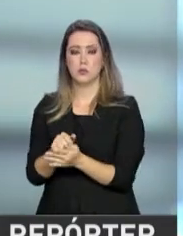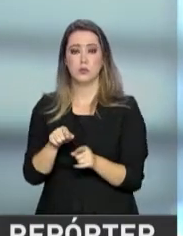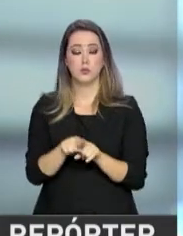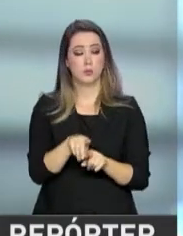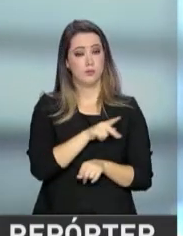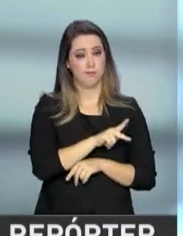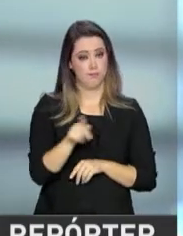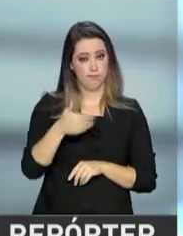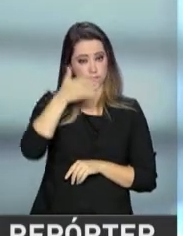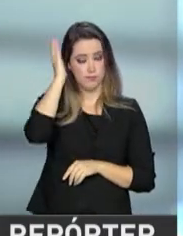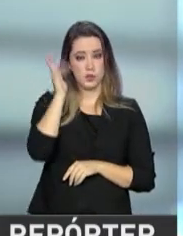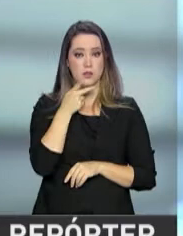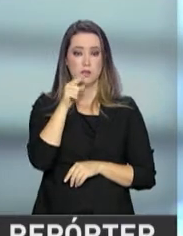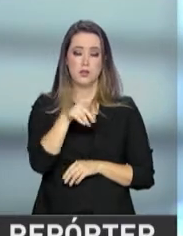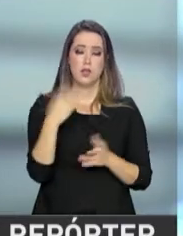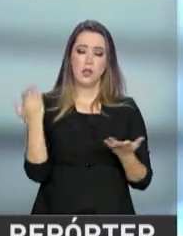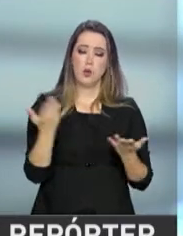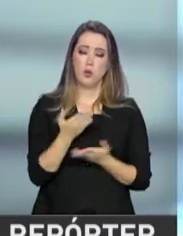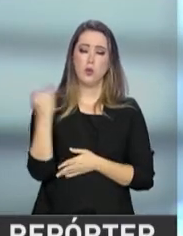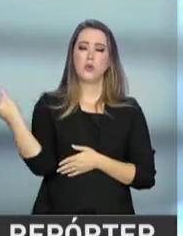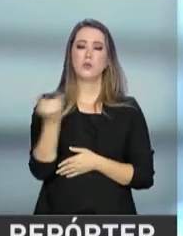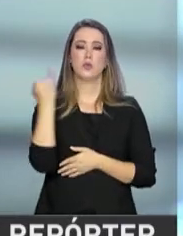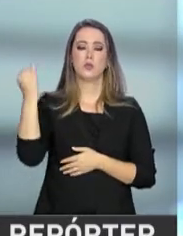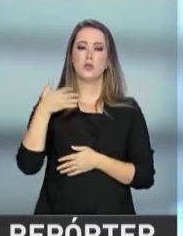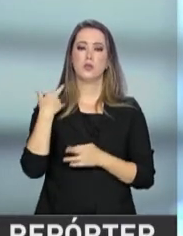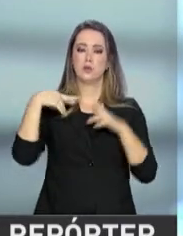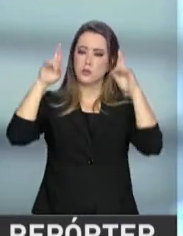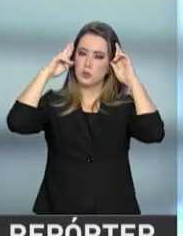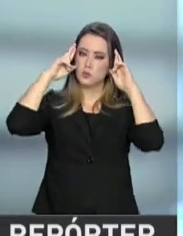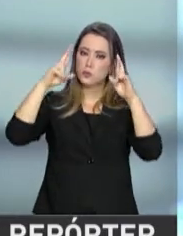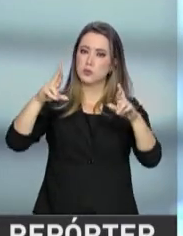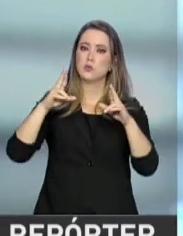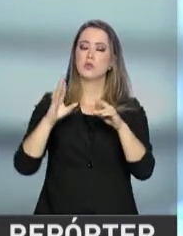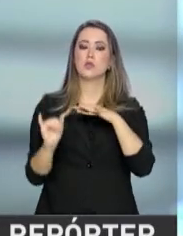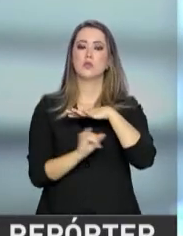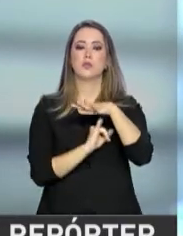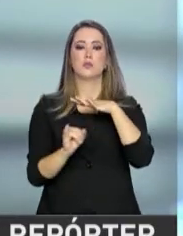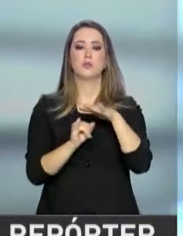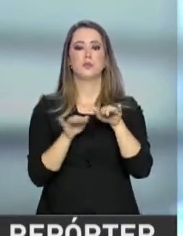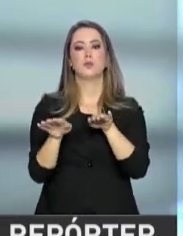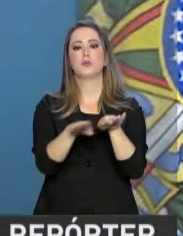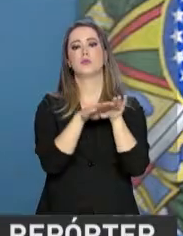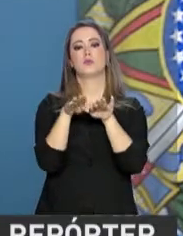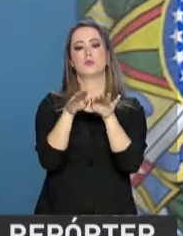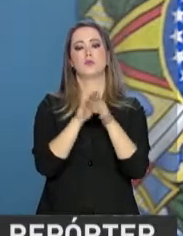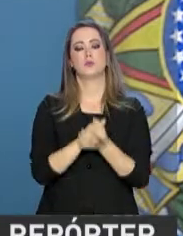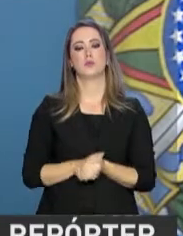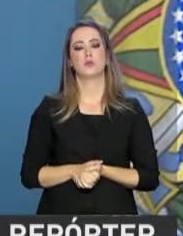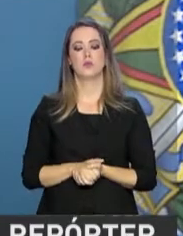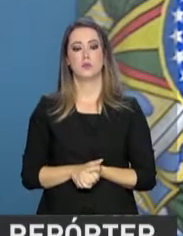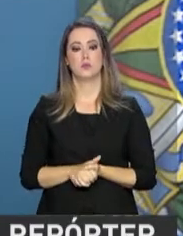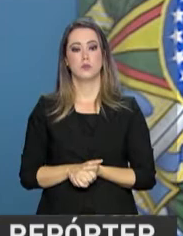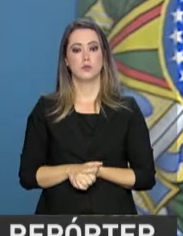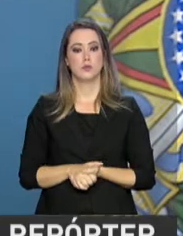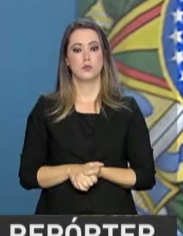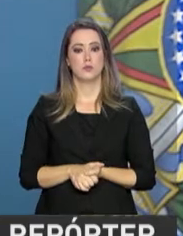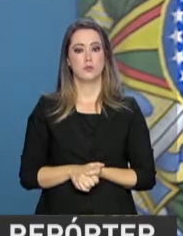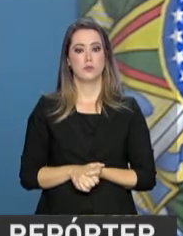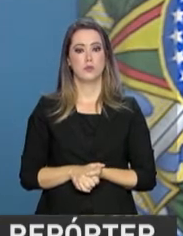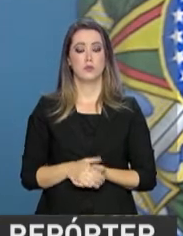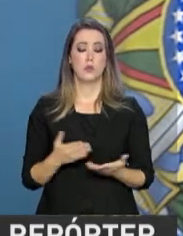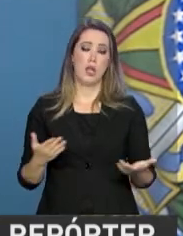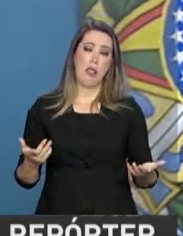Temer, o importante neste momento é continuar respeitando as instituições democráticas. Os problemas diante de